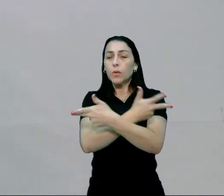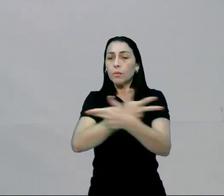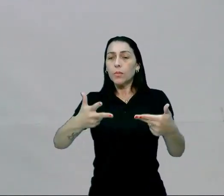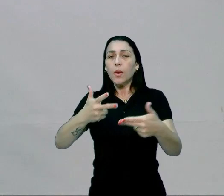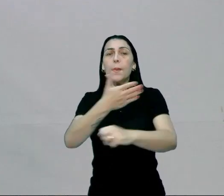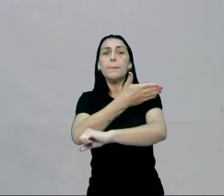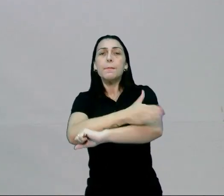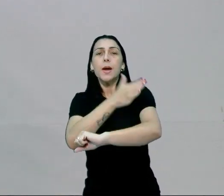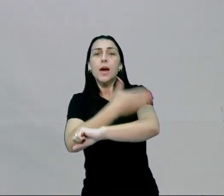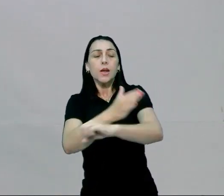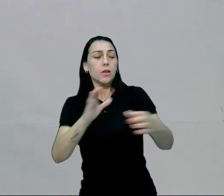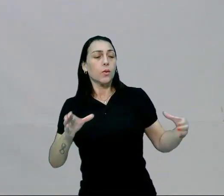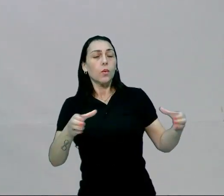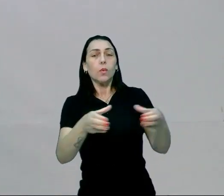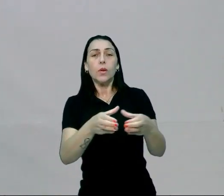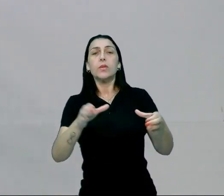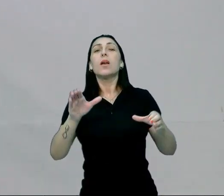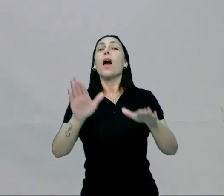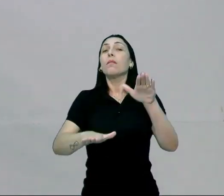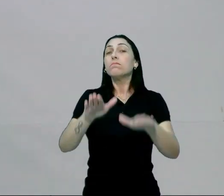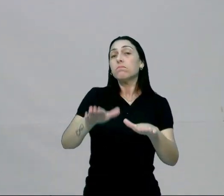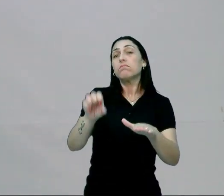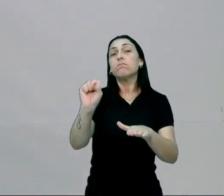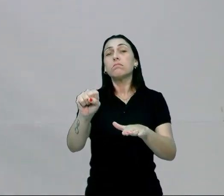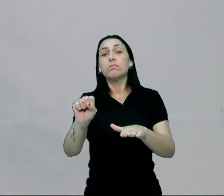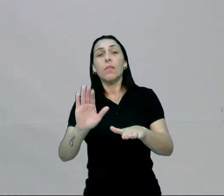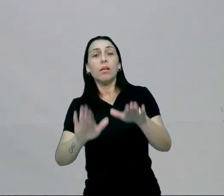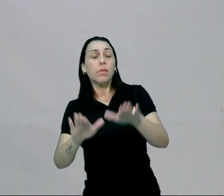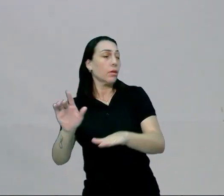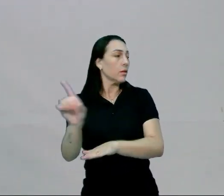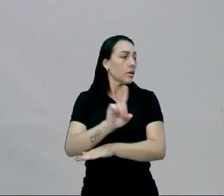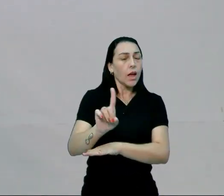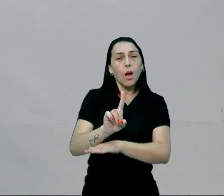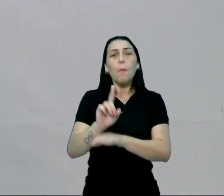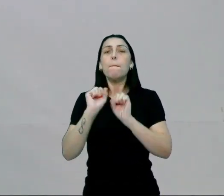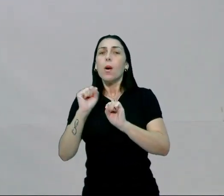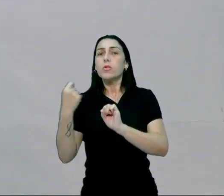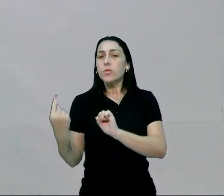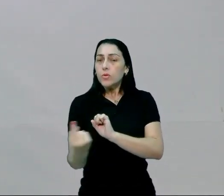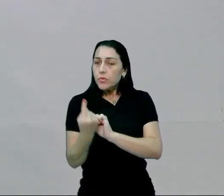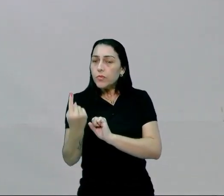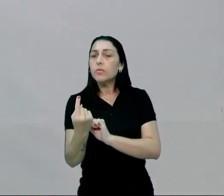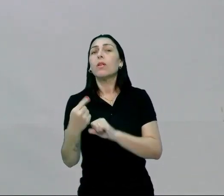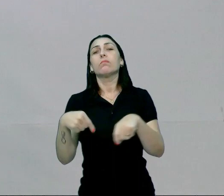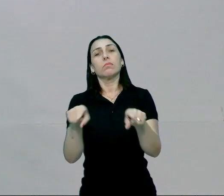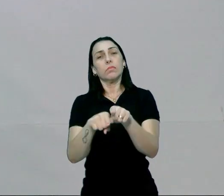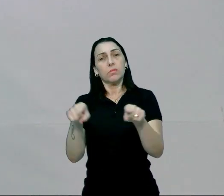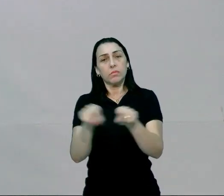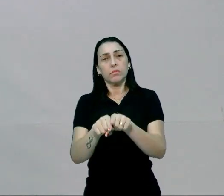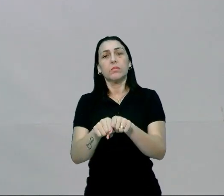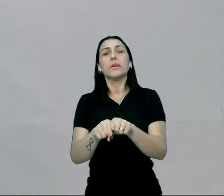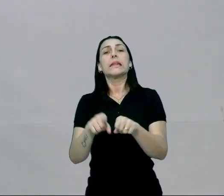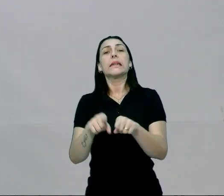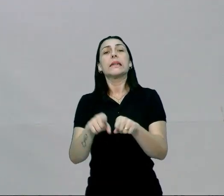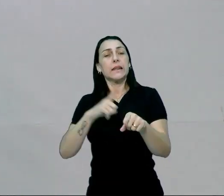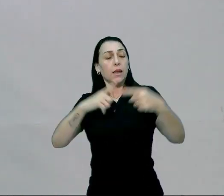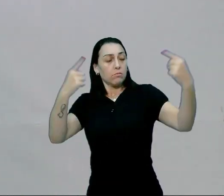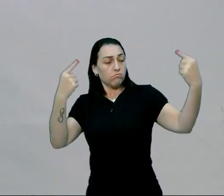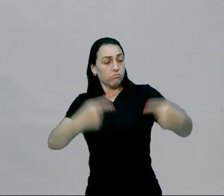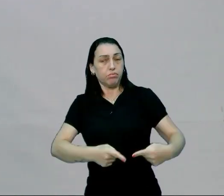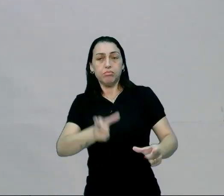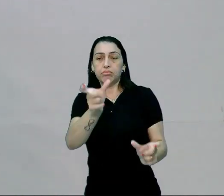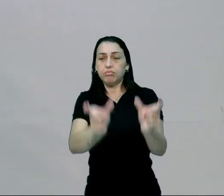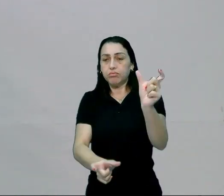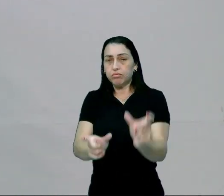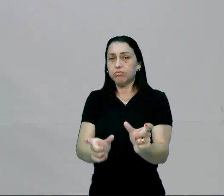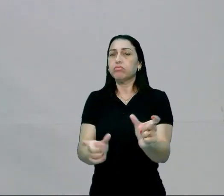uma prática coletiva, às vezes sim, às vezes não, pode ser individual. Só que é sempre tem ali o símbolo do adversário, tem